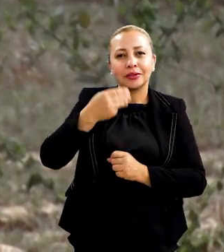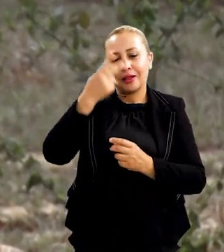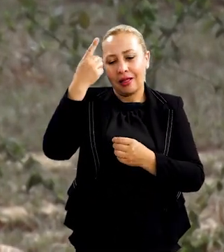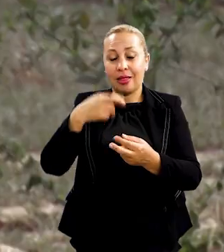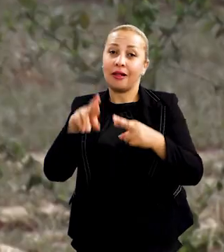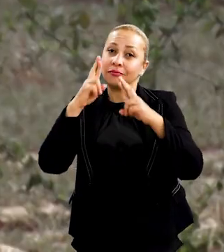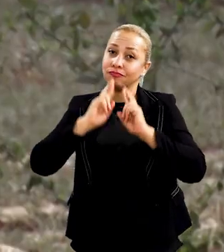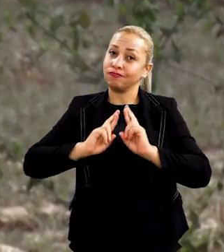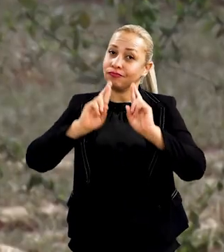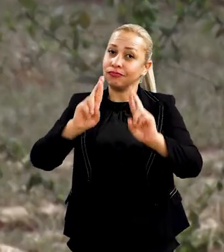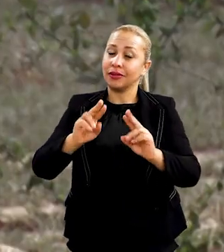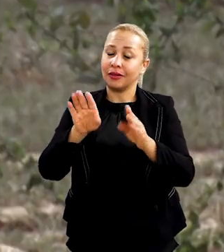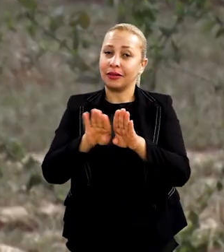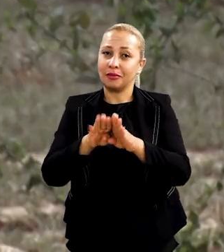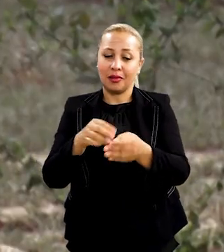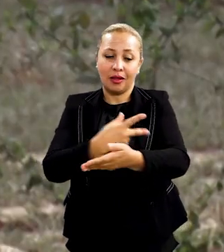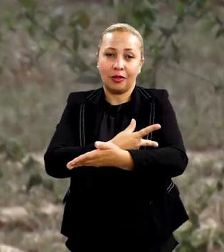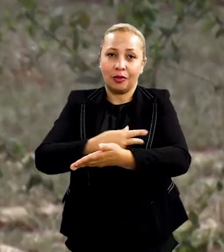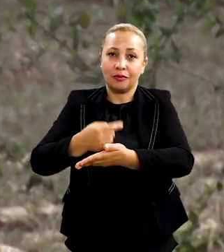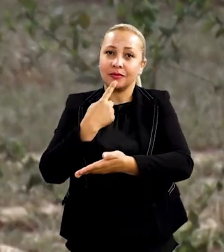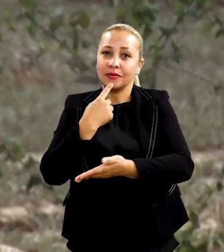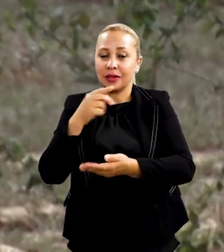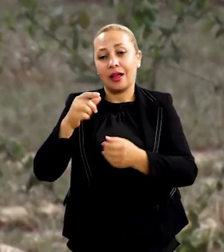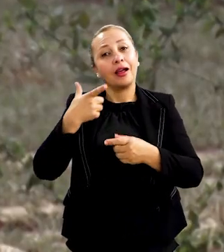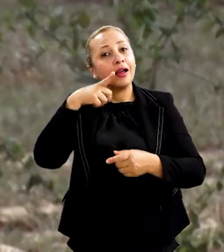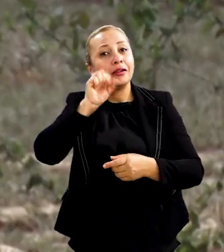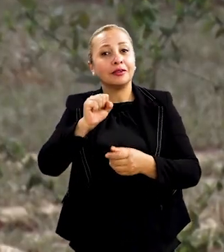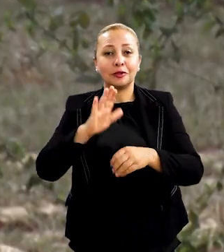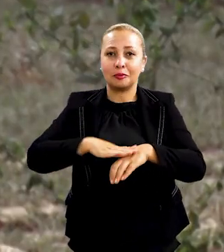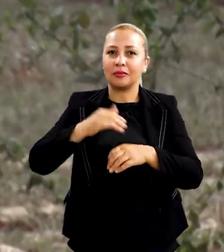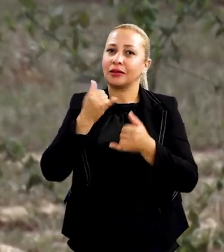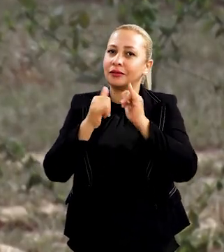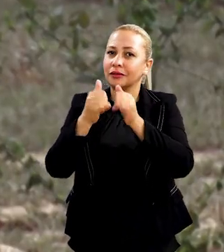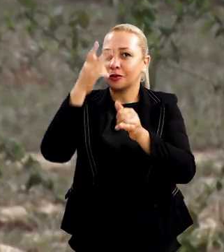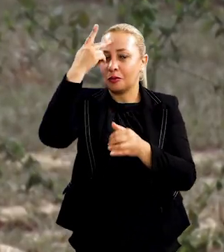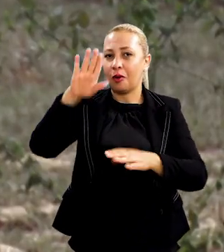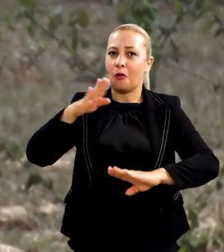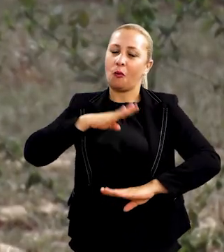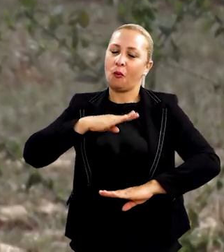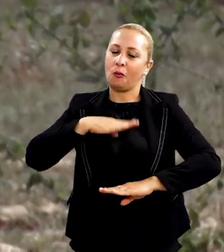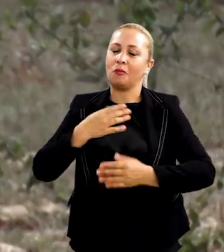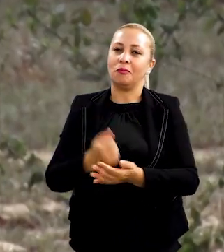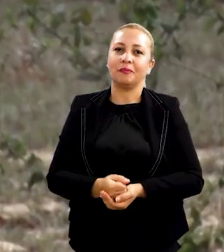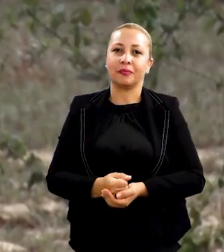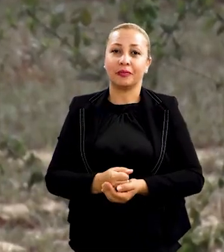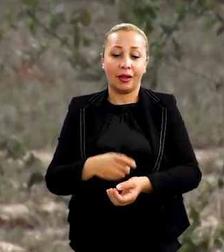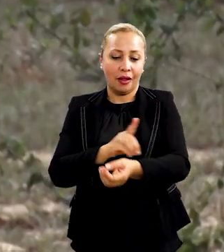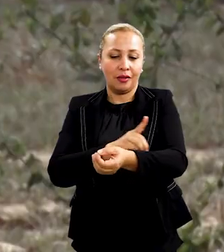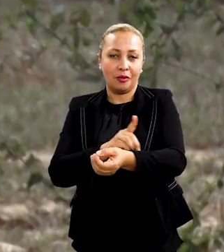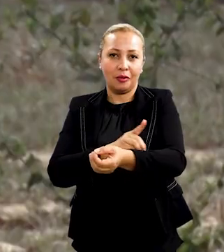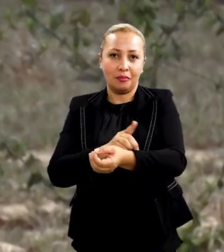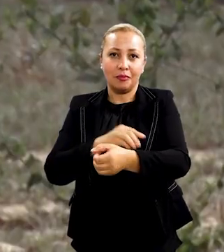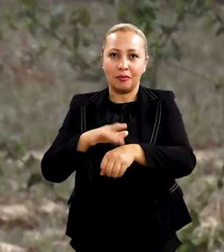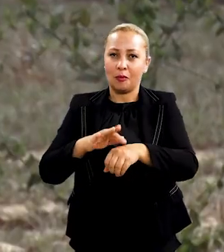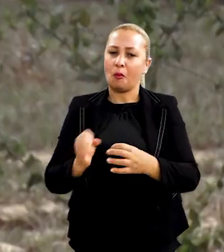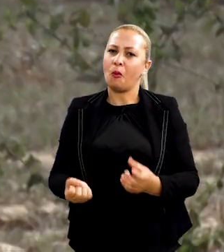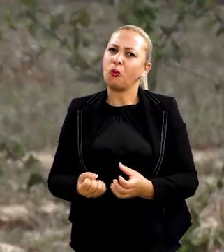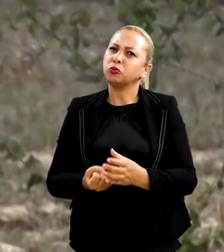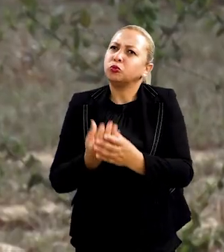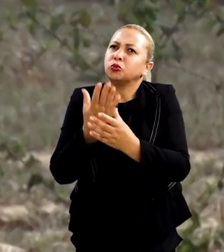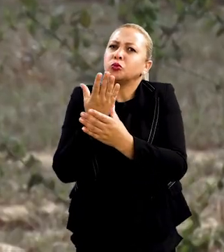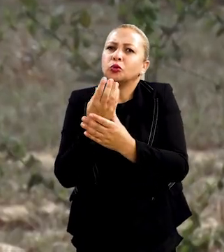da glicose no sangue e pela garantia de mais energia para o nosso corpo. A diabetes pode aparecer